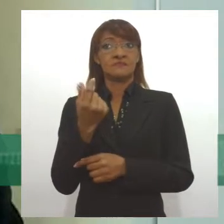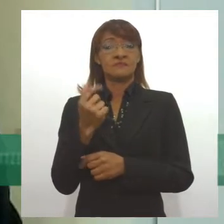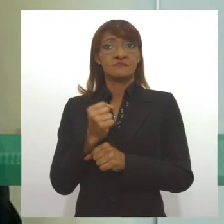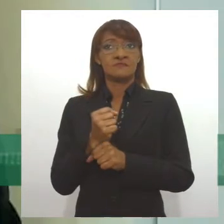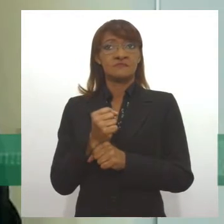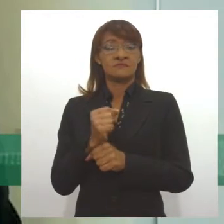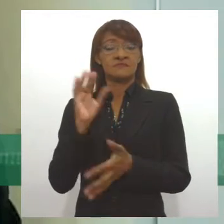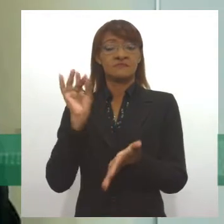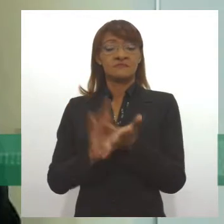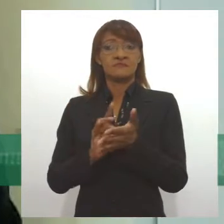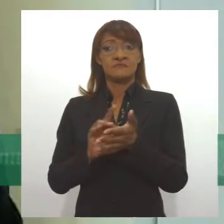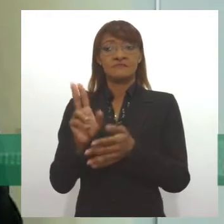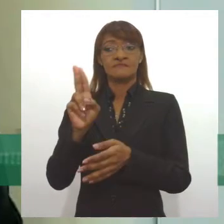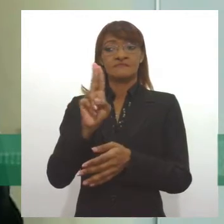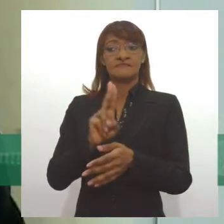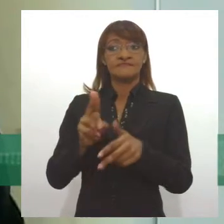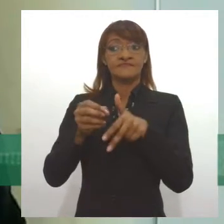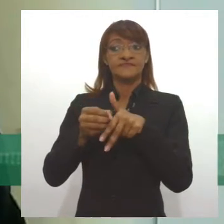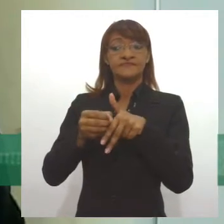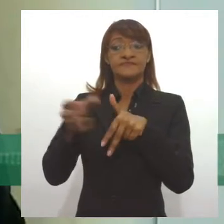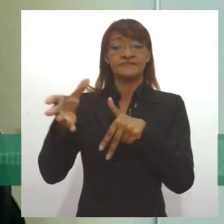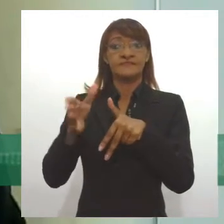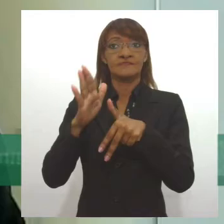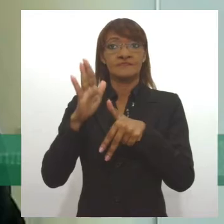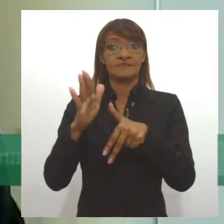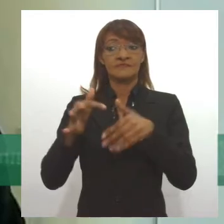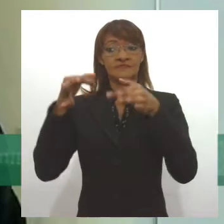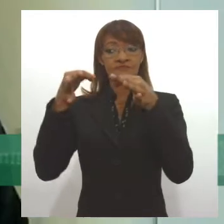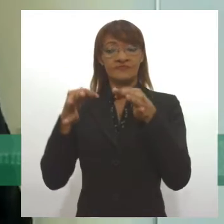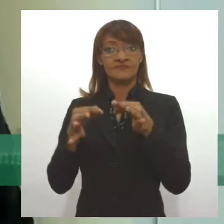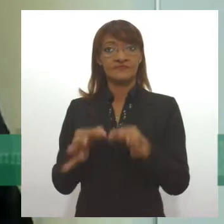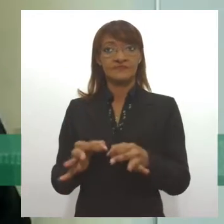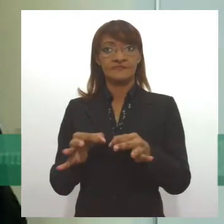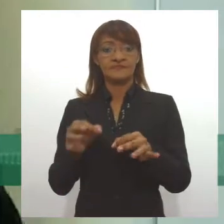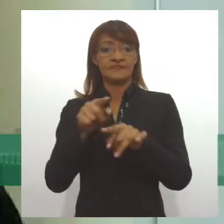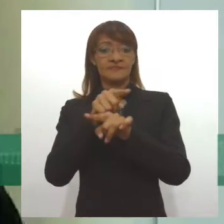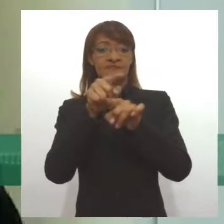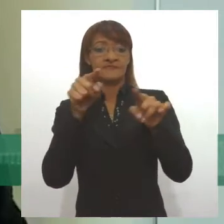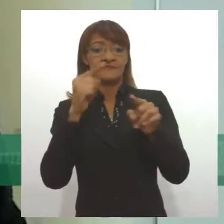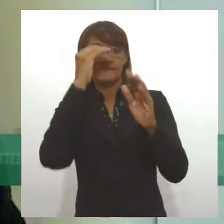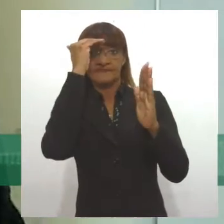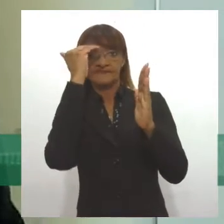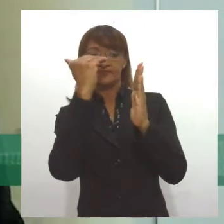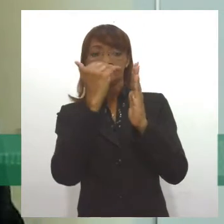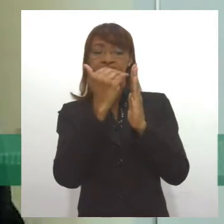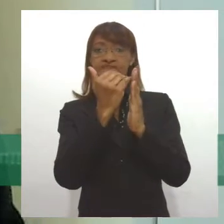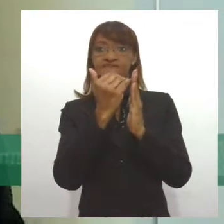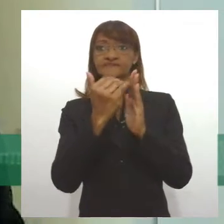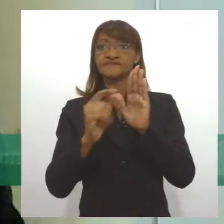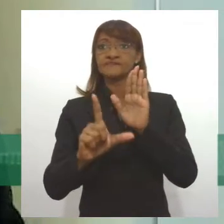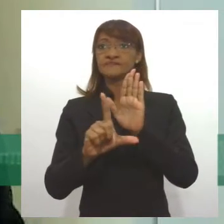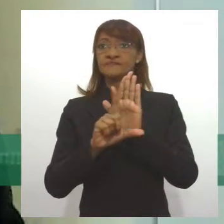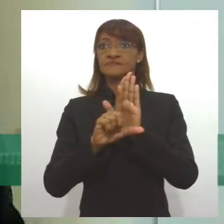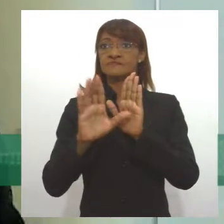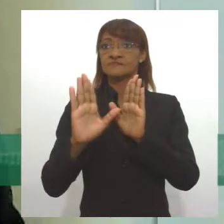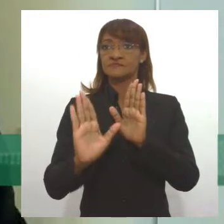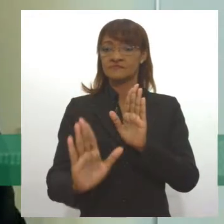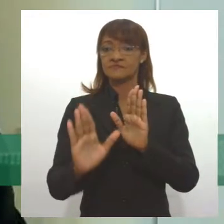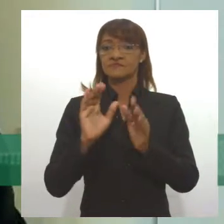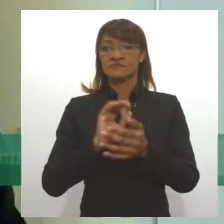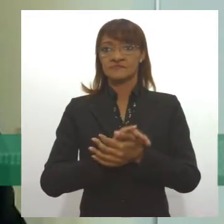ser usado com parcimônia daqueles que querem efetivamente cumprir o seu papel enquanto no serviço